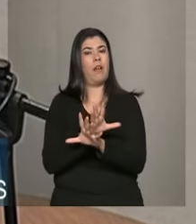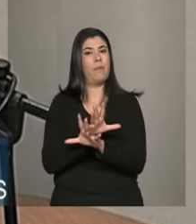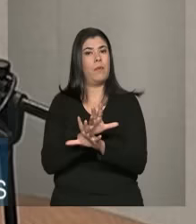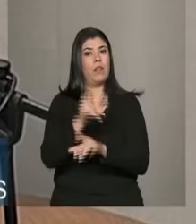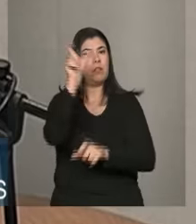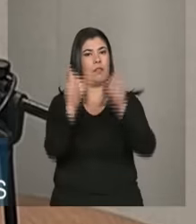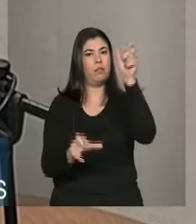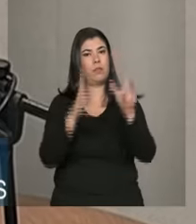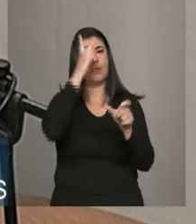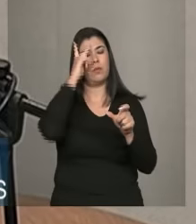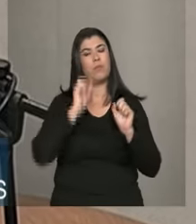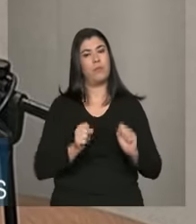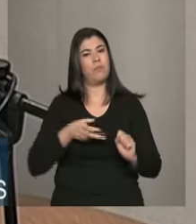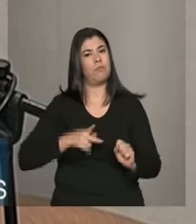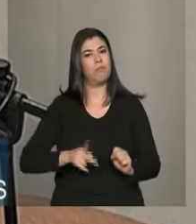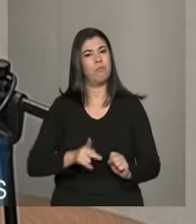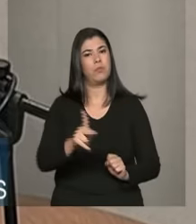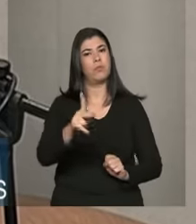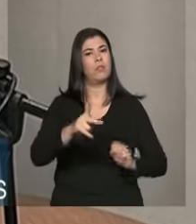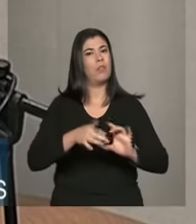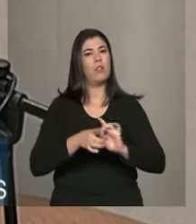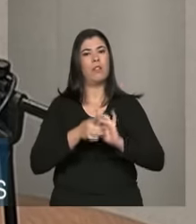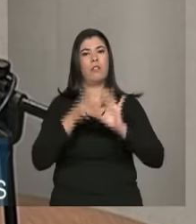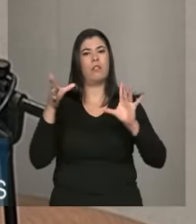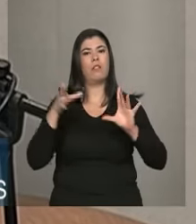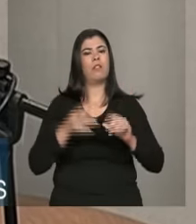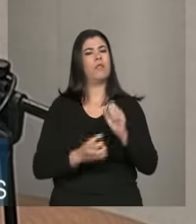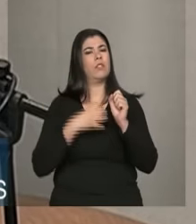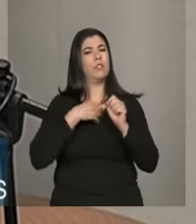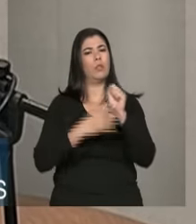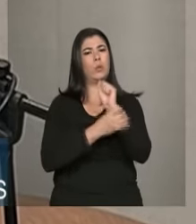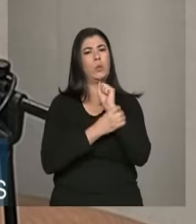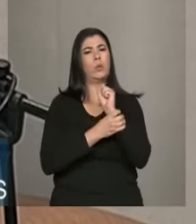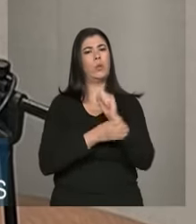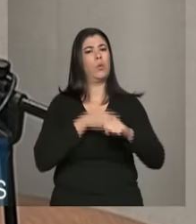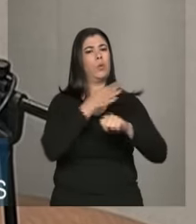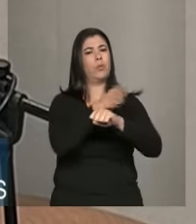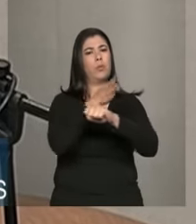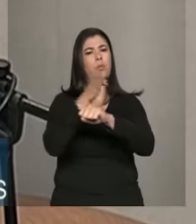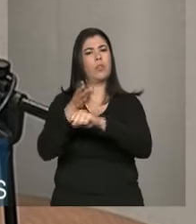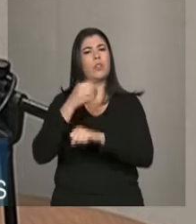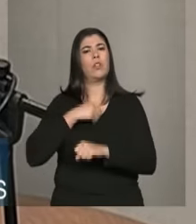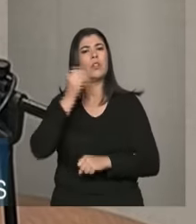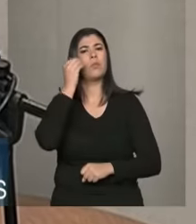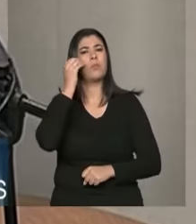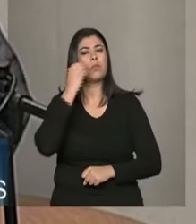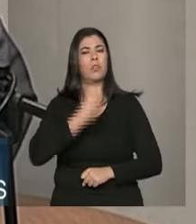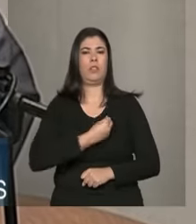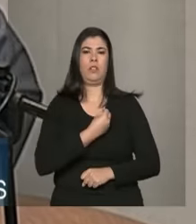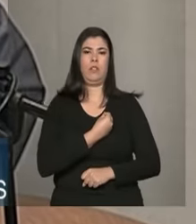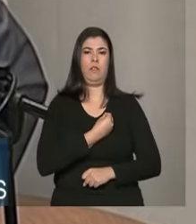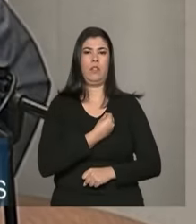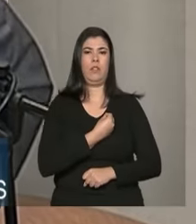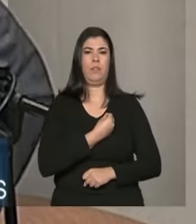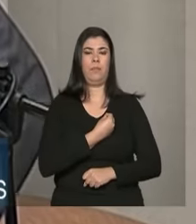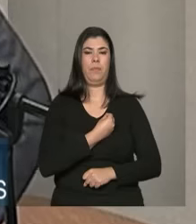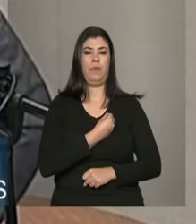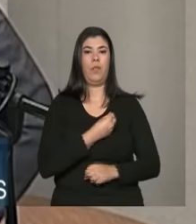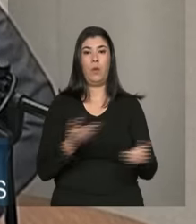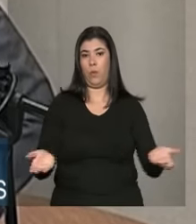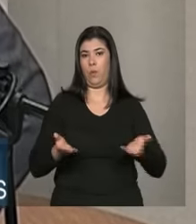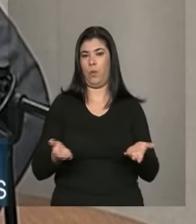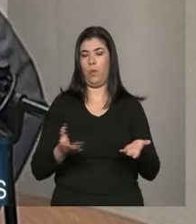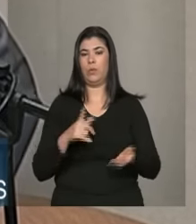livremente e com segurança onde quer que deseje passar pela experiência da Vida